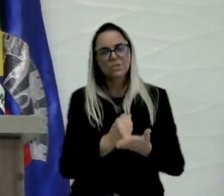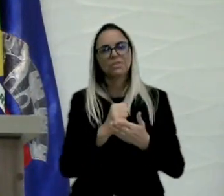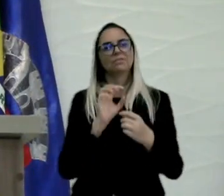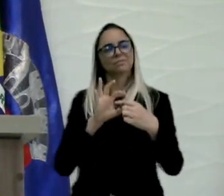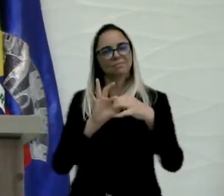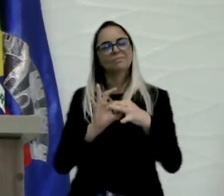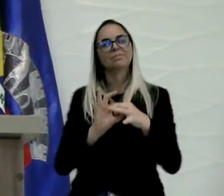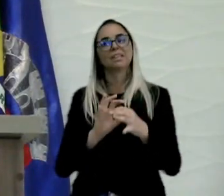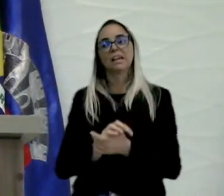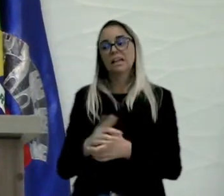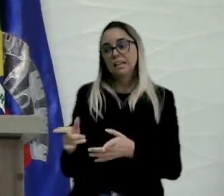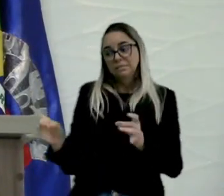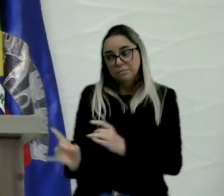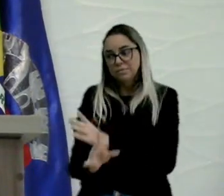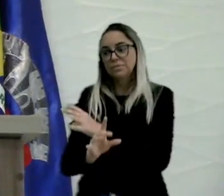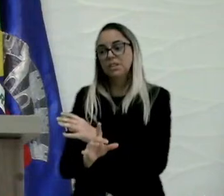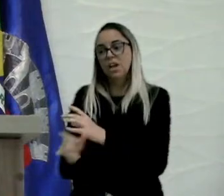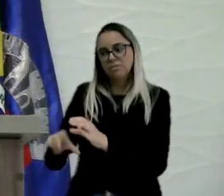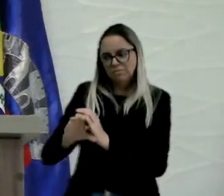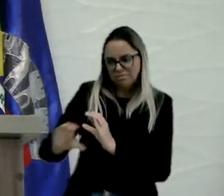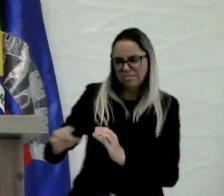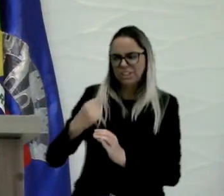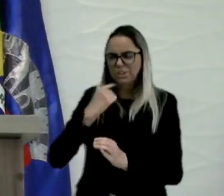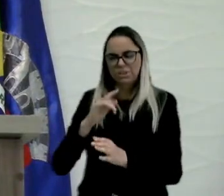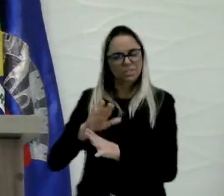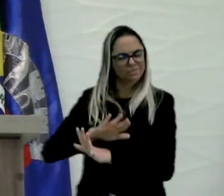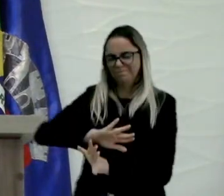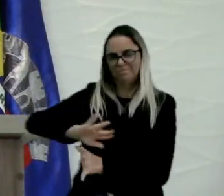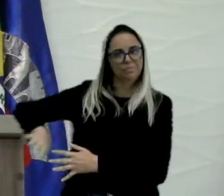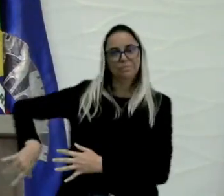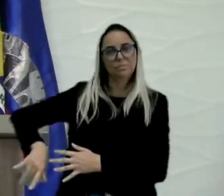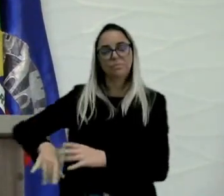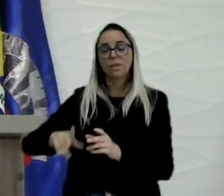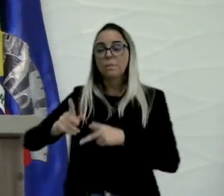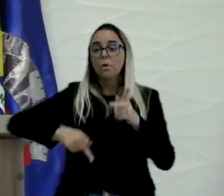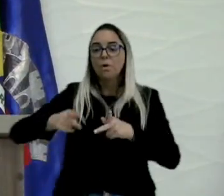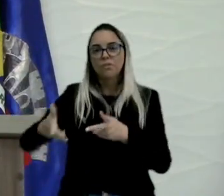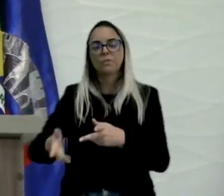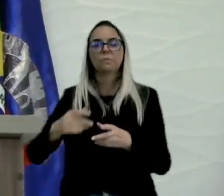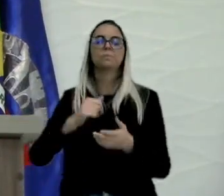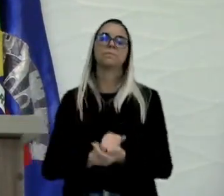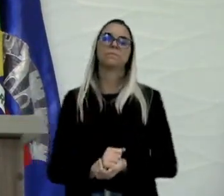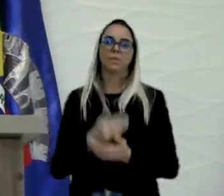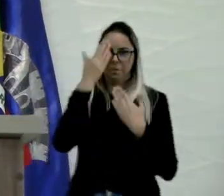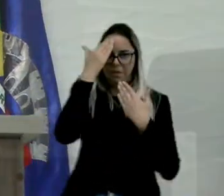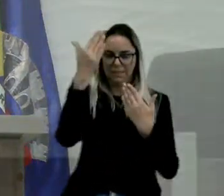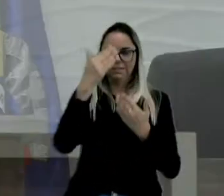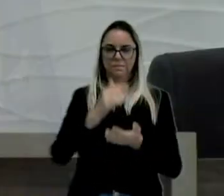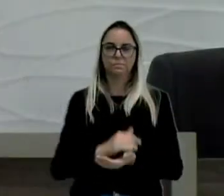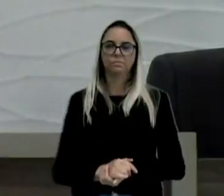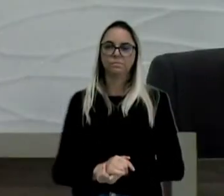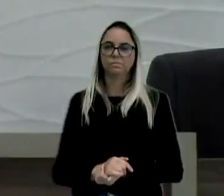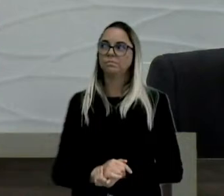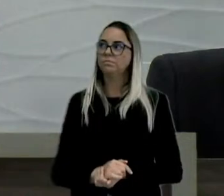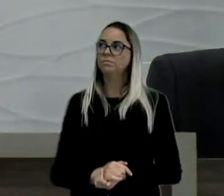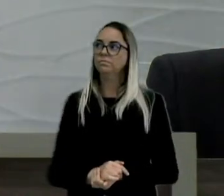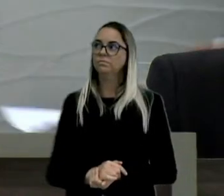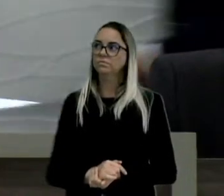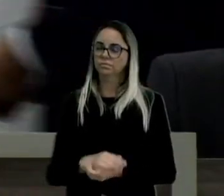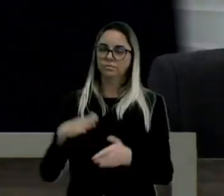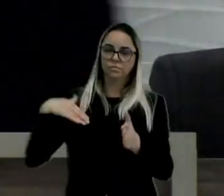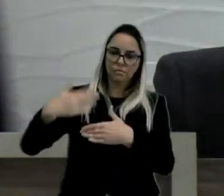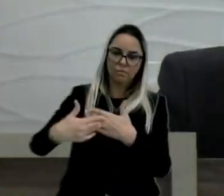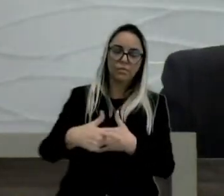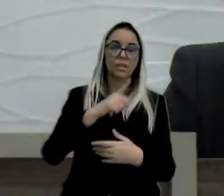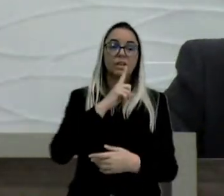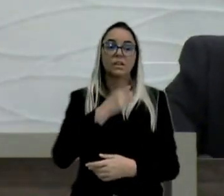esgotamento sanitário de toda rede de fossa toda rede de saneamento povoado da pimenta Muito obrigado continue discussão a indicação do vereador